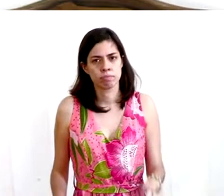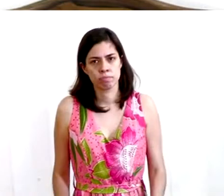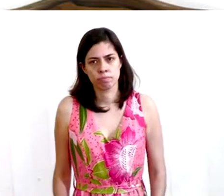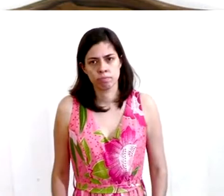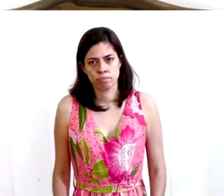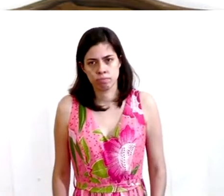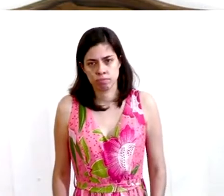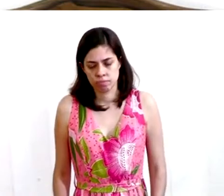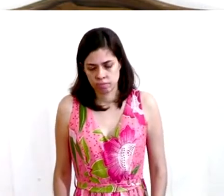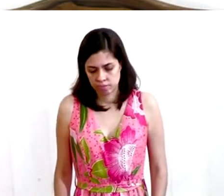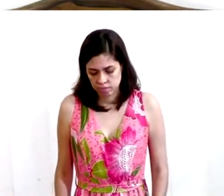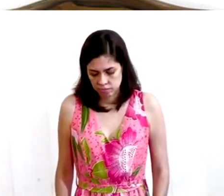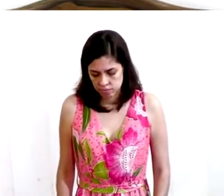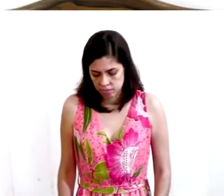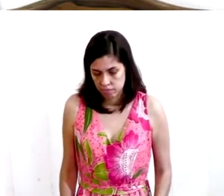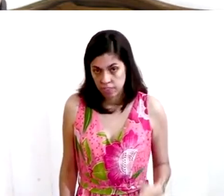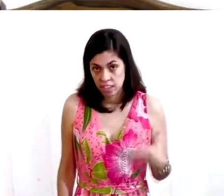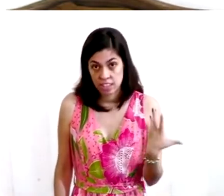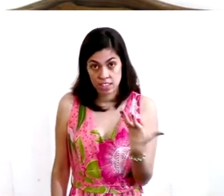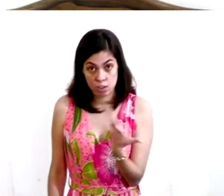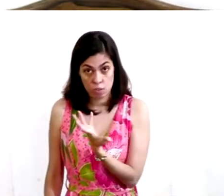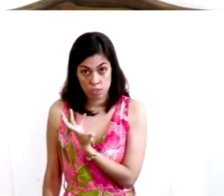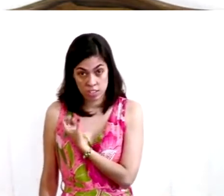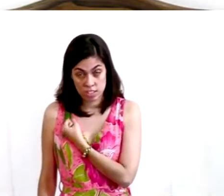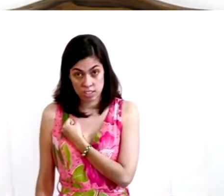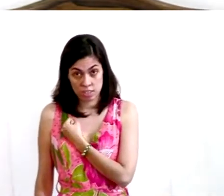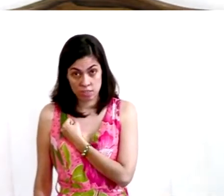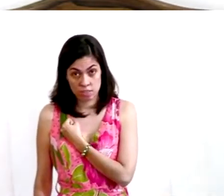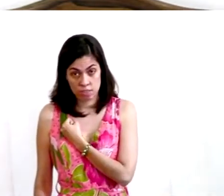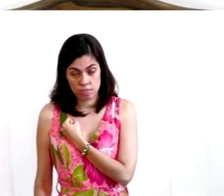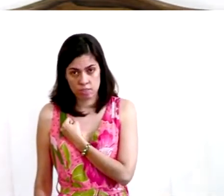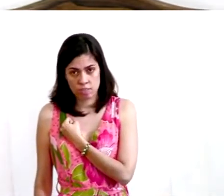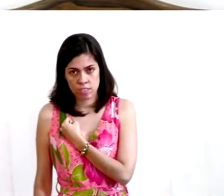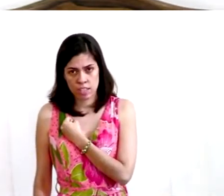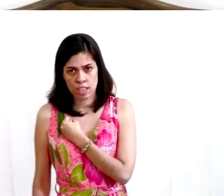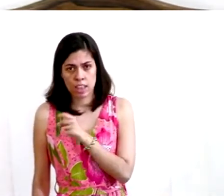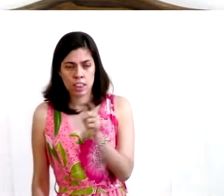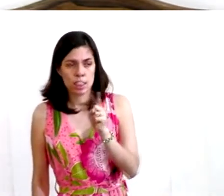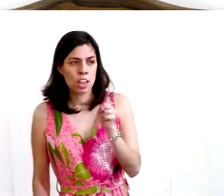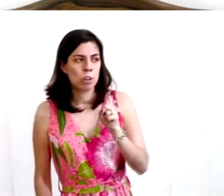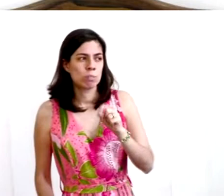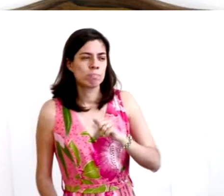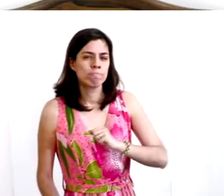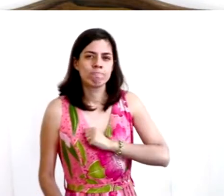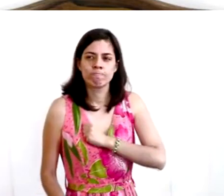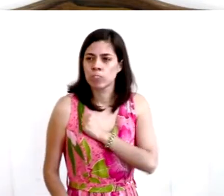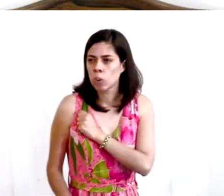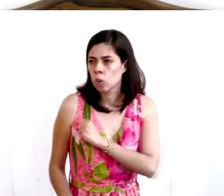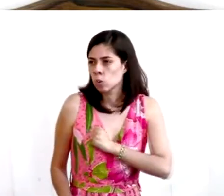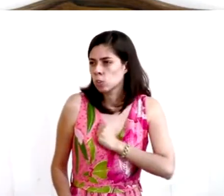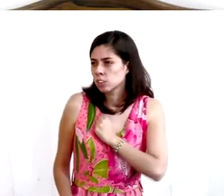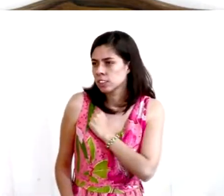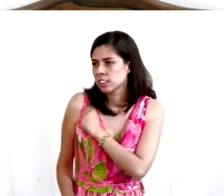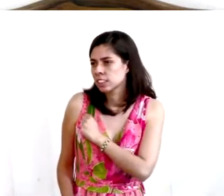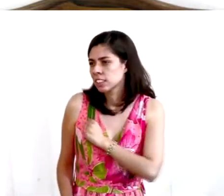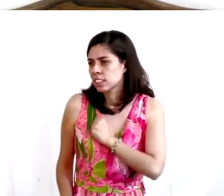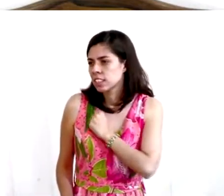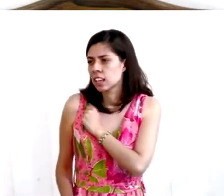fé cristã, salvação não é gosto por comunhão, salvação não é